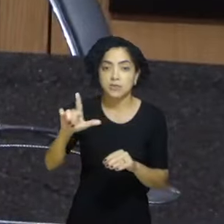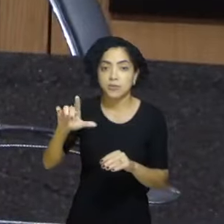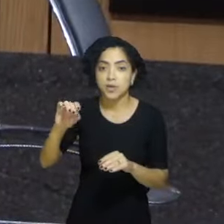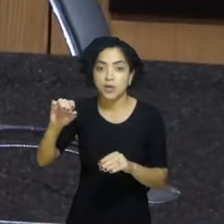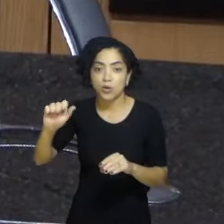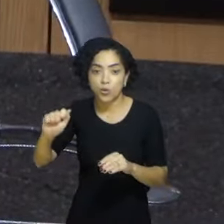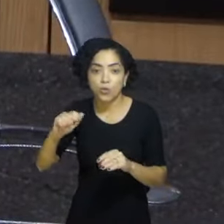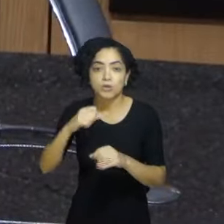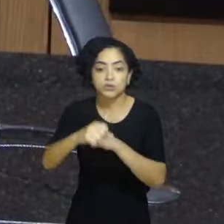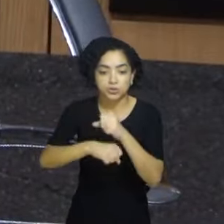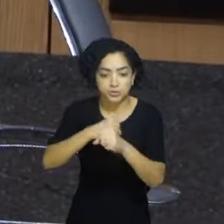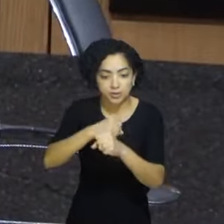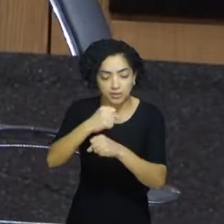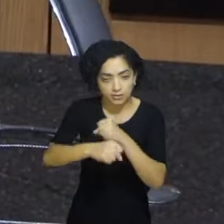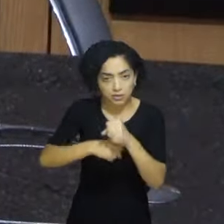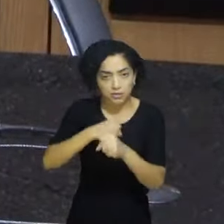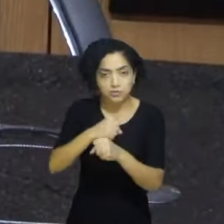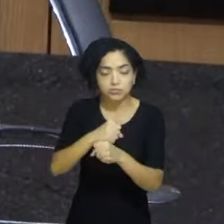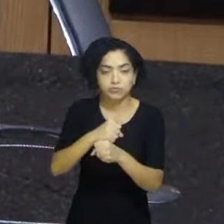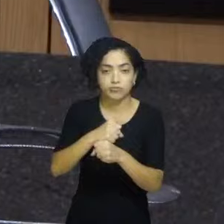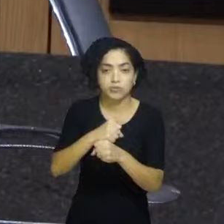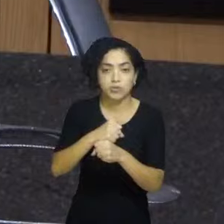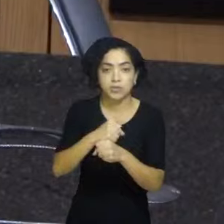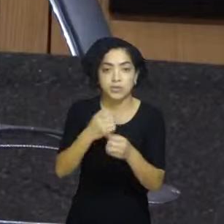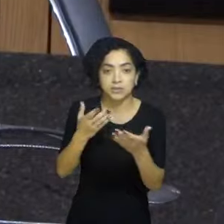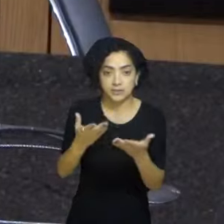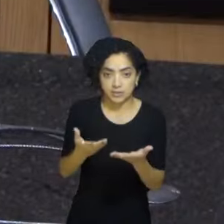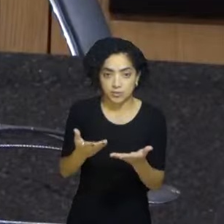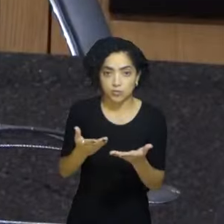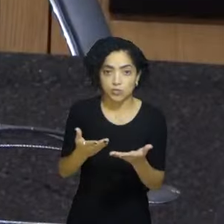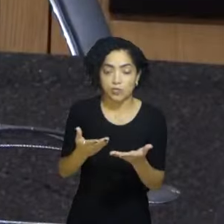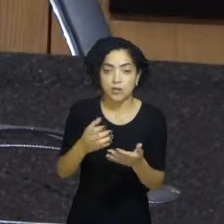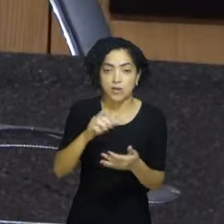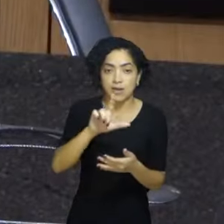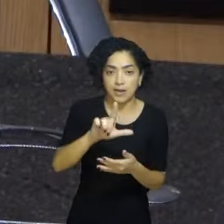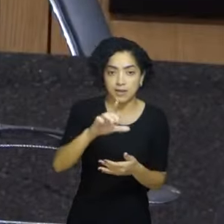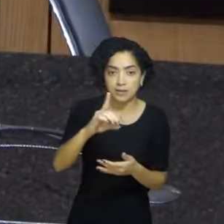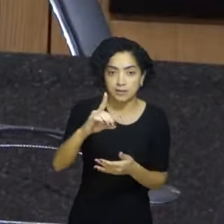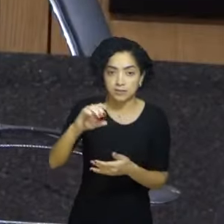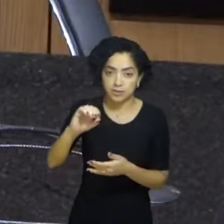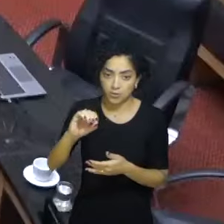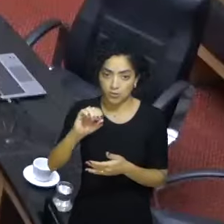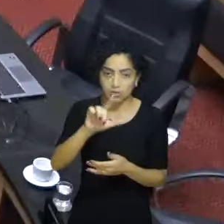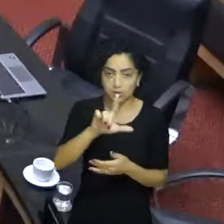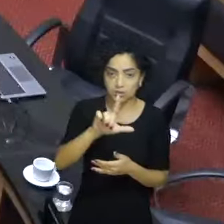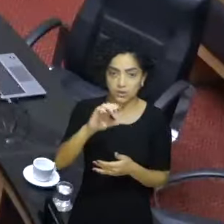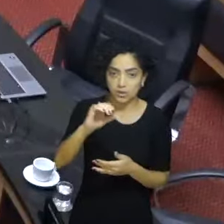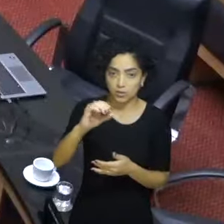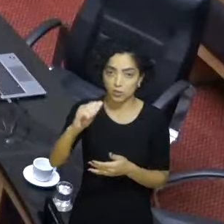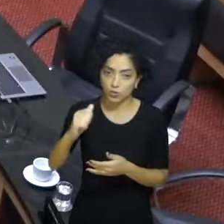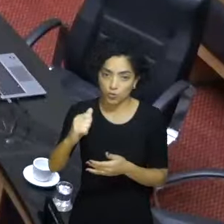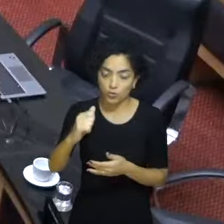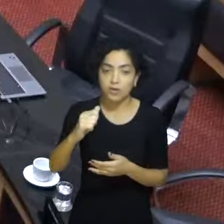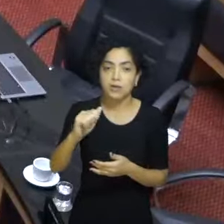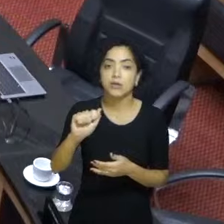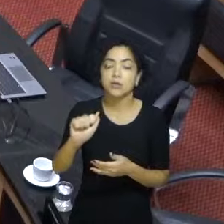seguinte. Então, deputado Fernando, a LDO e a lua de 2000,